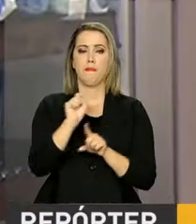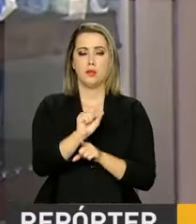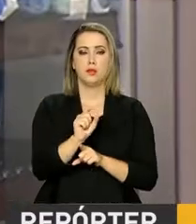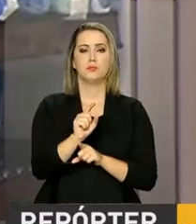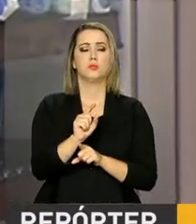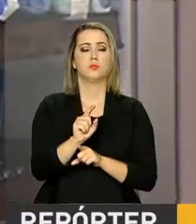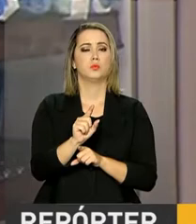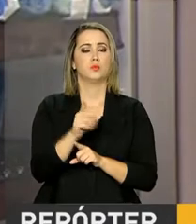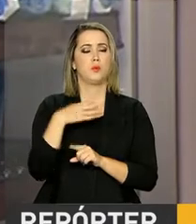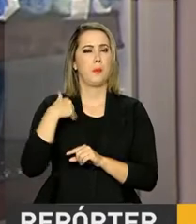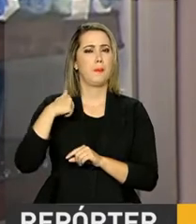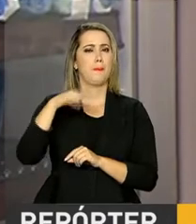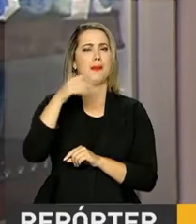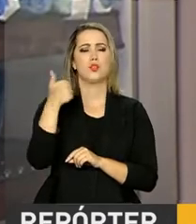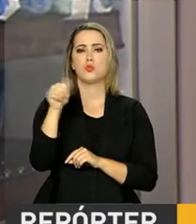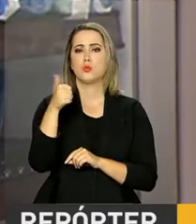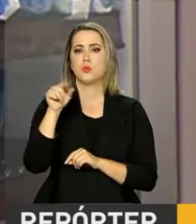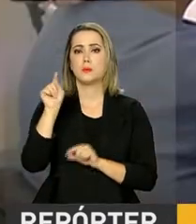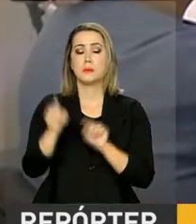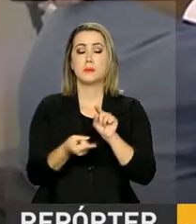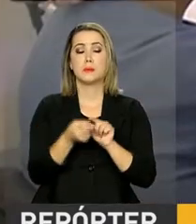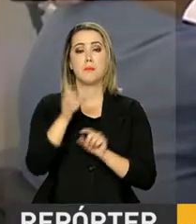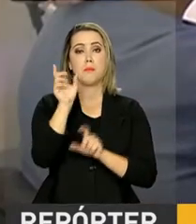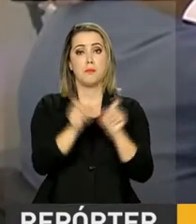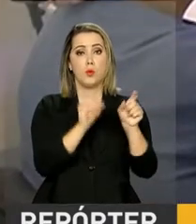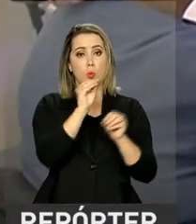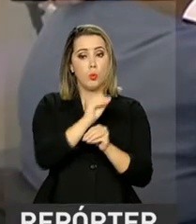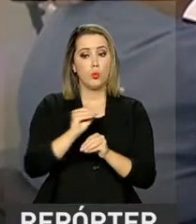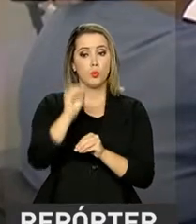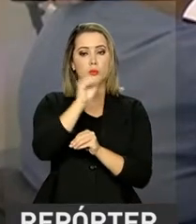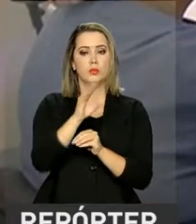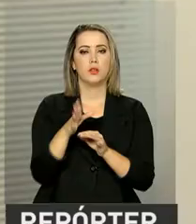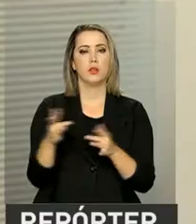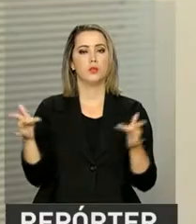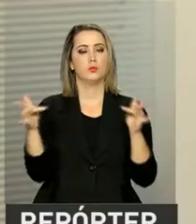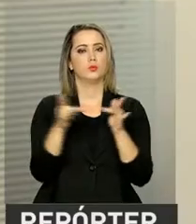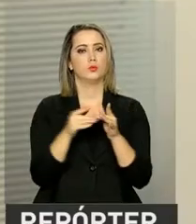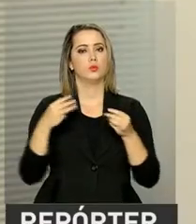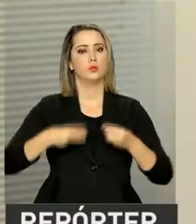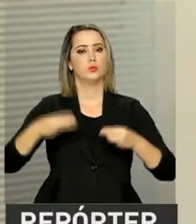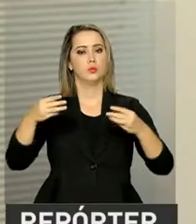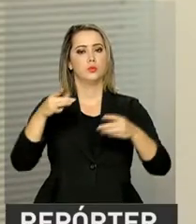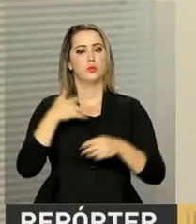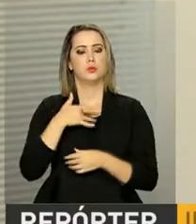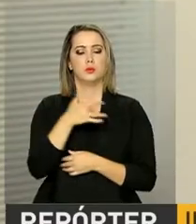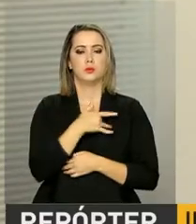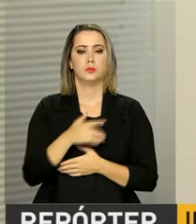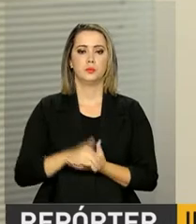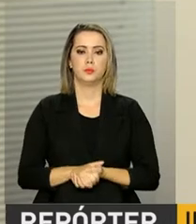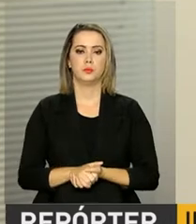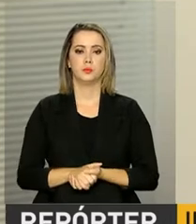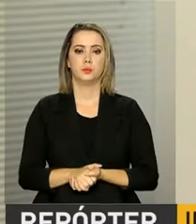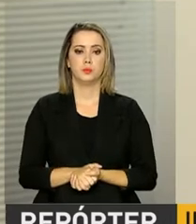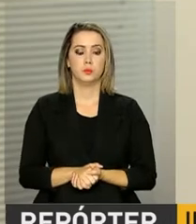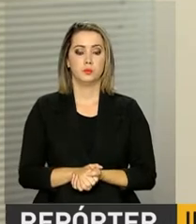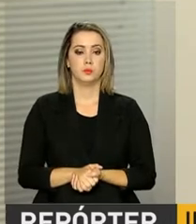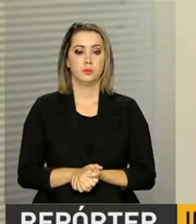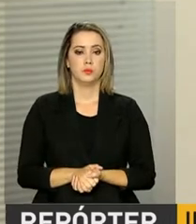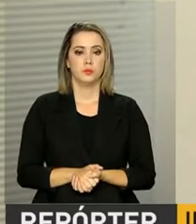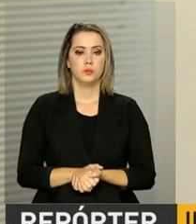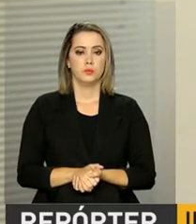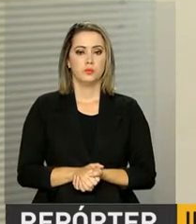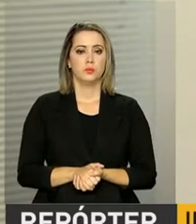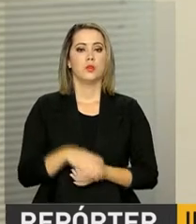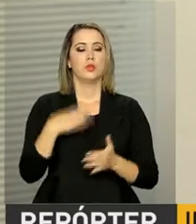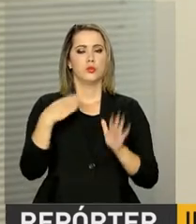11.400 atendimentos ambulatoriais por meio do convênio com o Ministério da Saúde. Desde que se vinculou os projetos ao